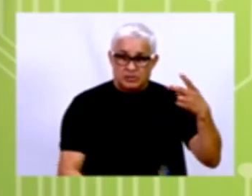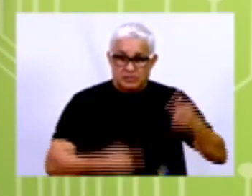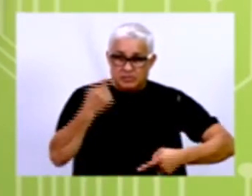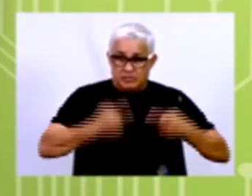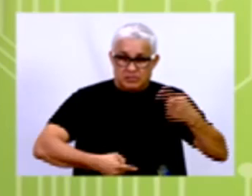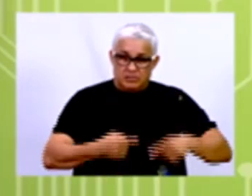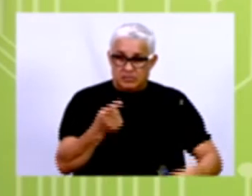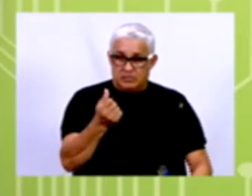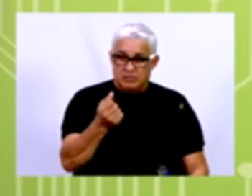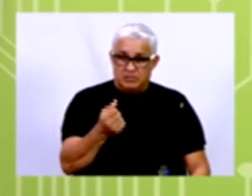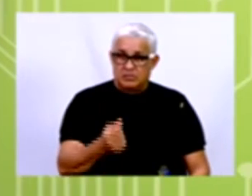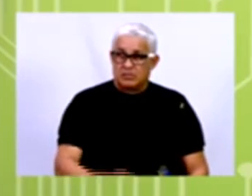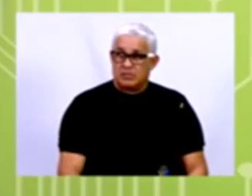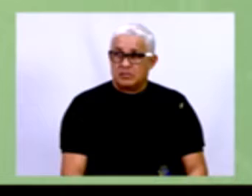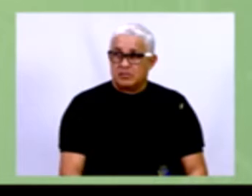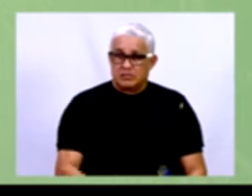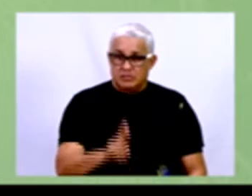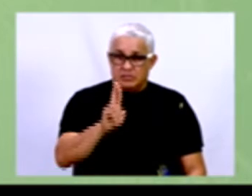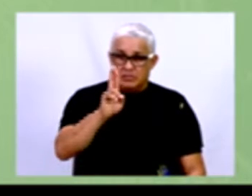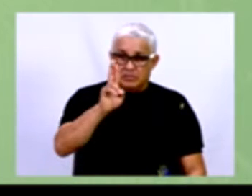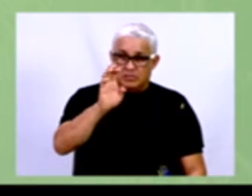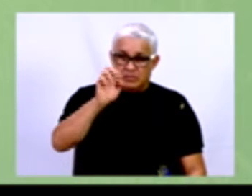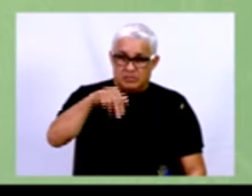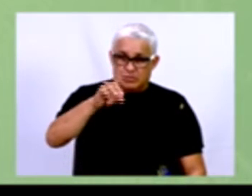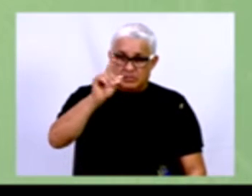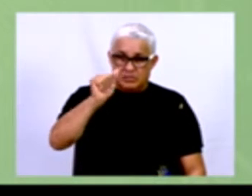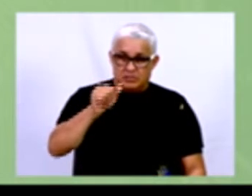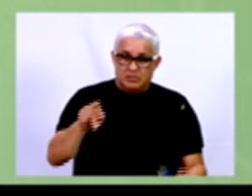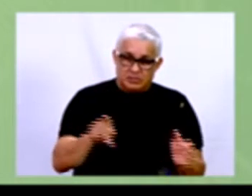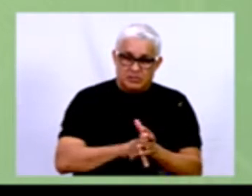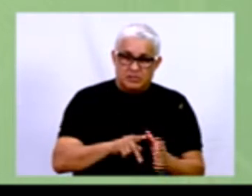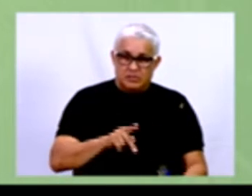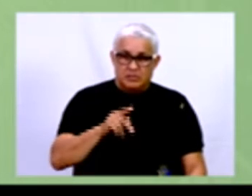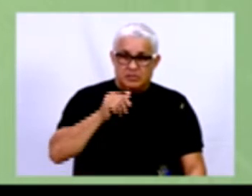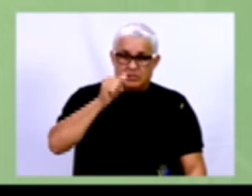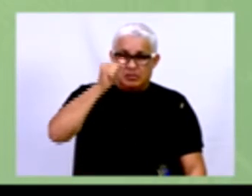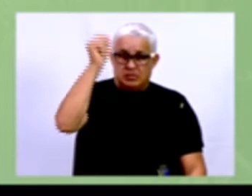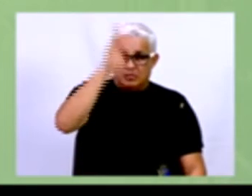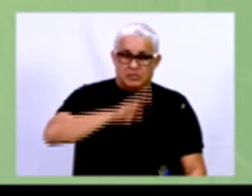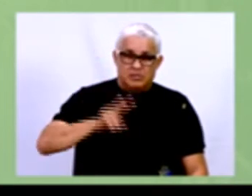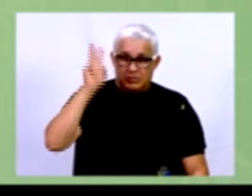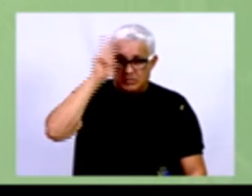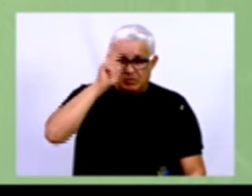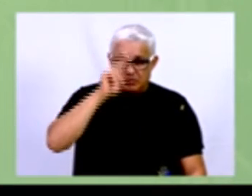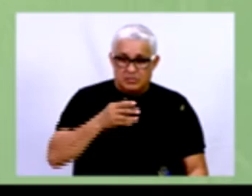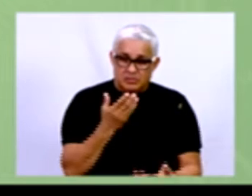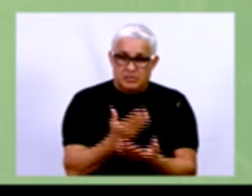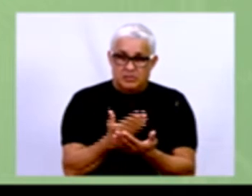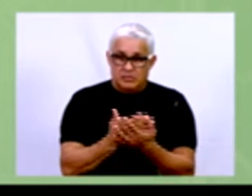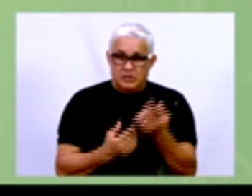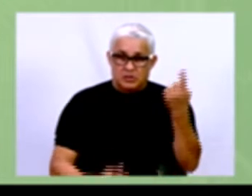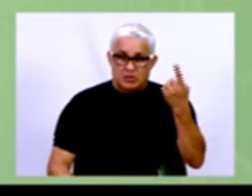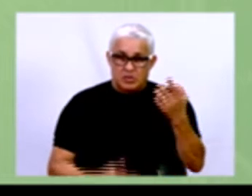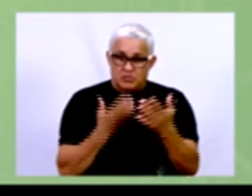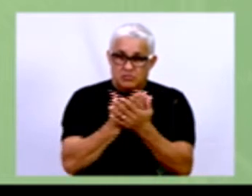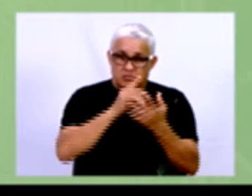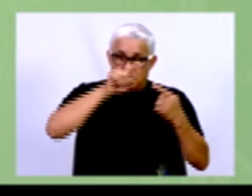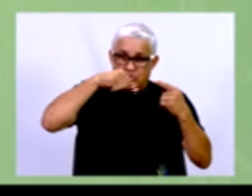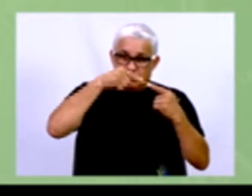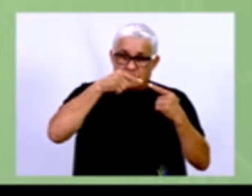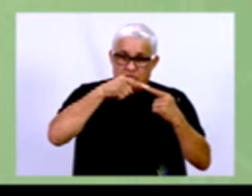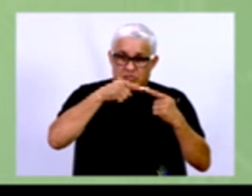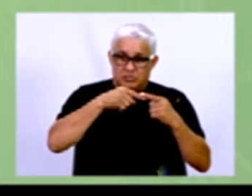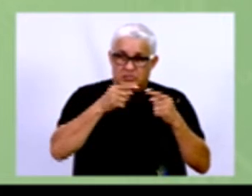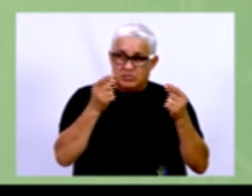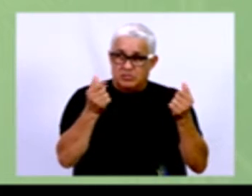história. Dando sequência à nossa aula 1, vamos estudar os objetivos de estudo